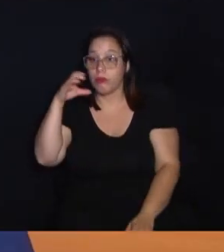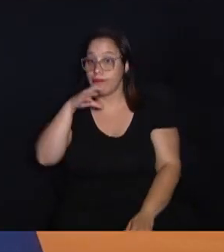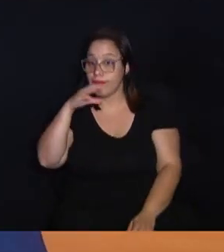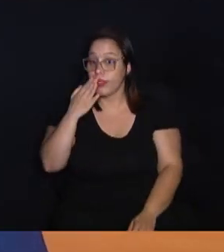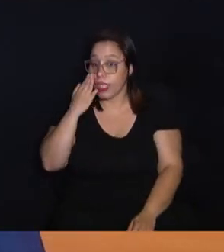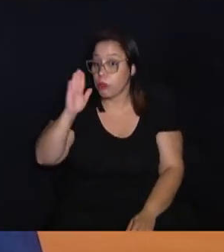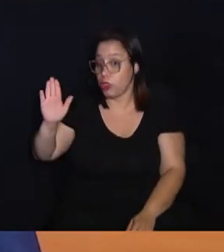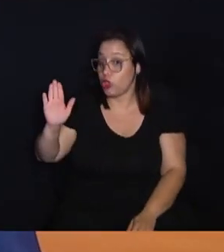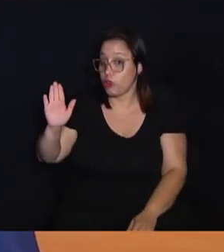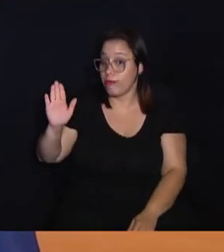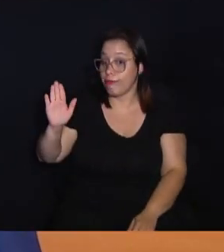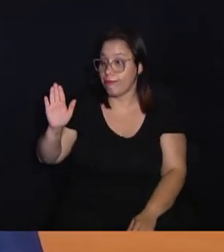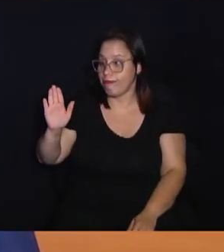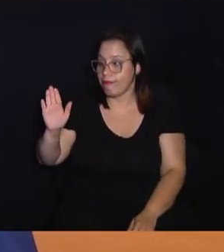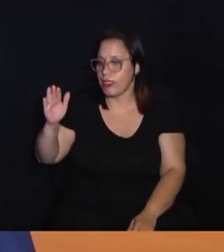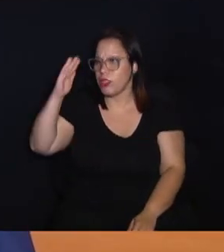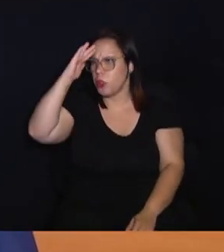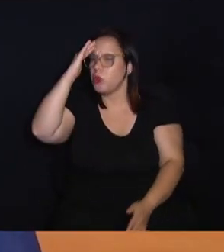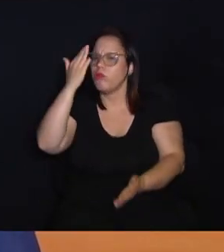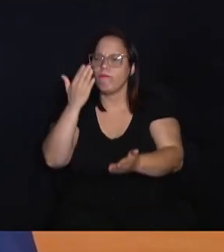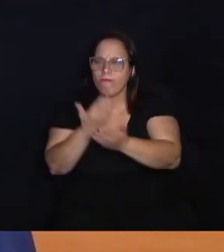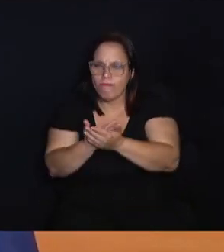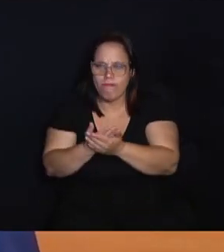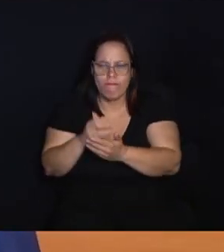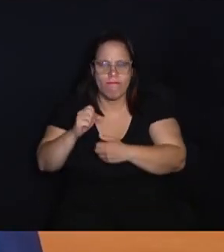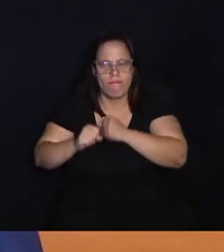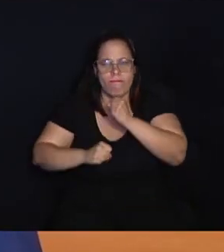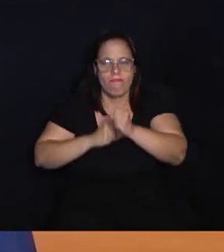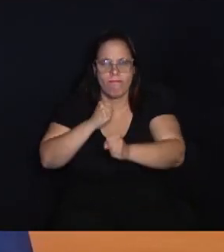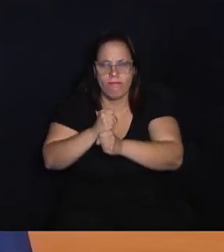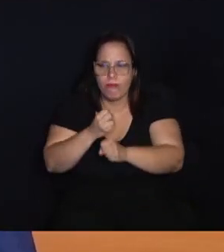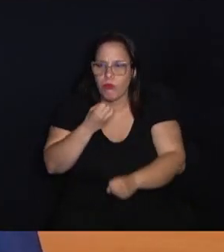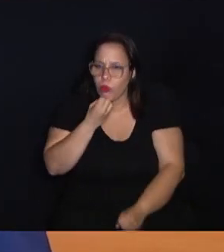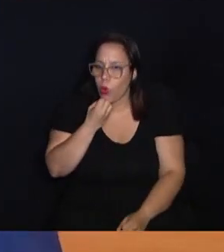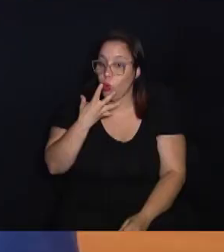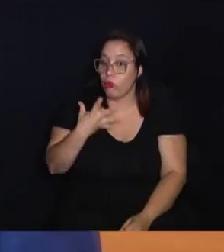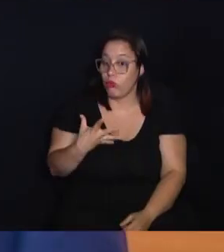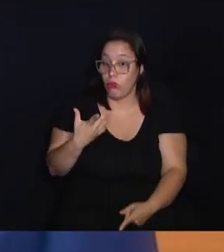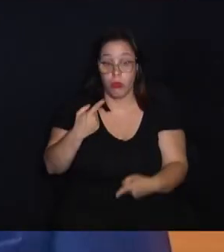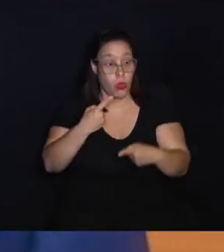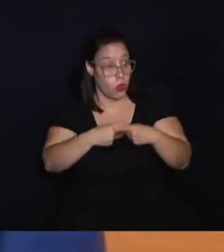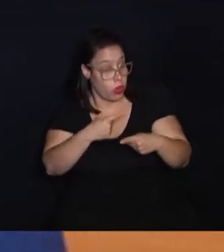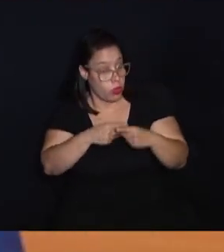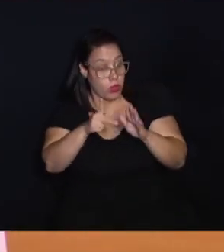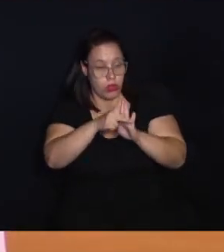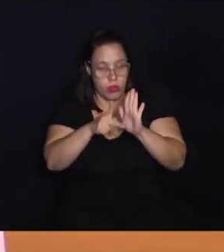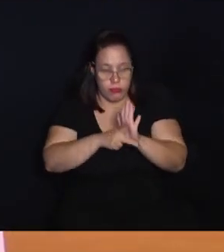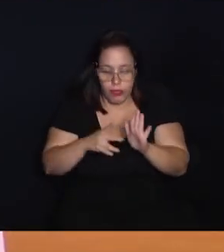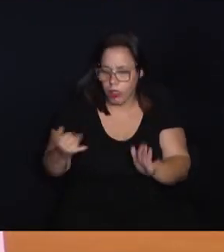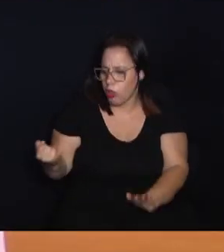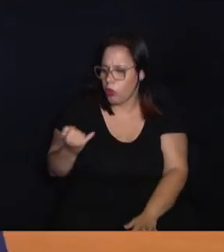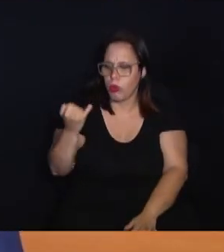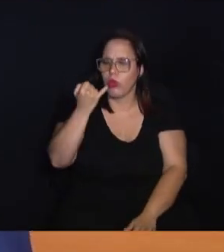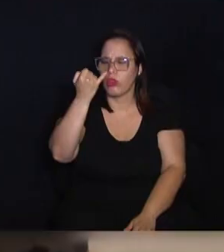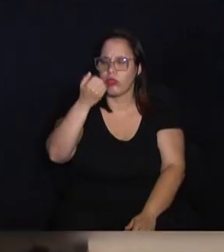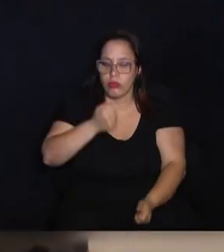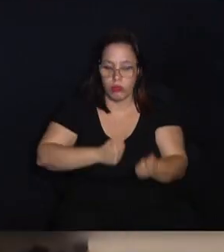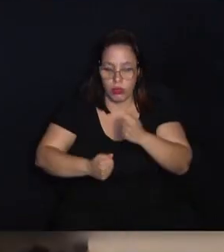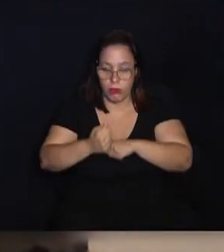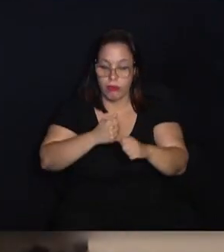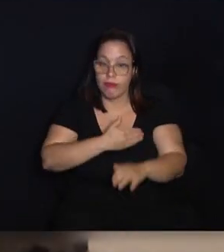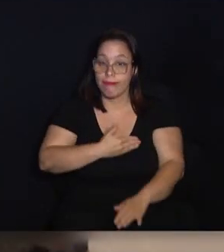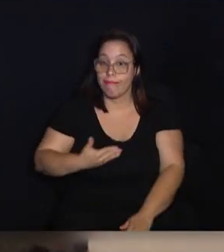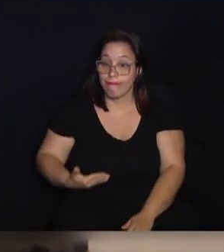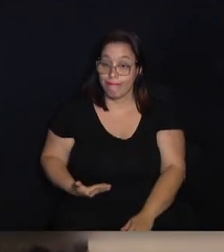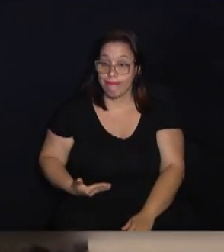pedidos. Acredito que foi um ano muito bom, porque foram projetos importantes para a administração da cidade.